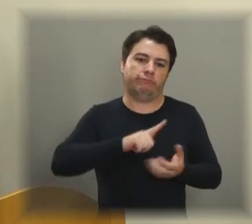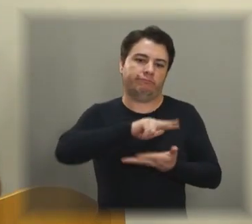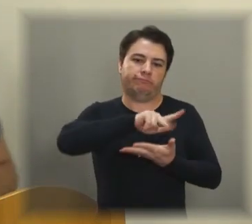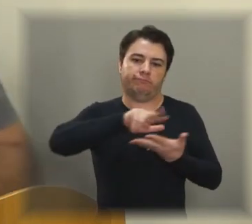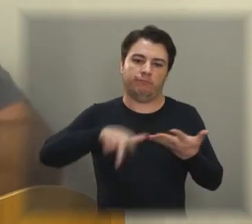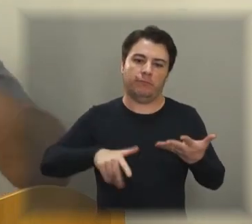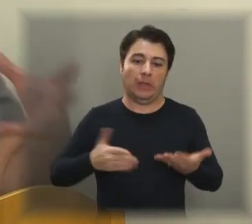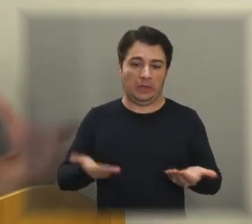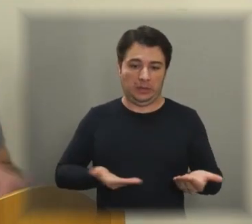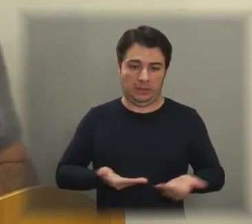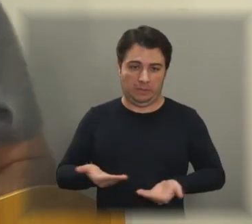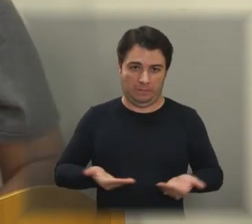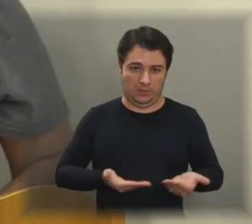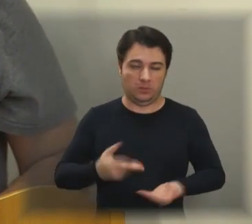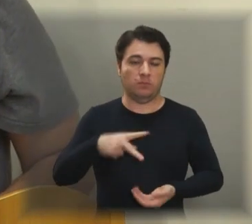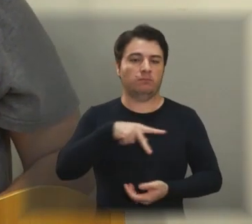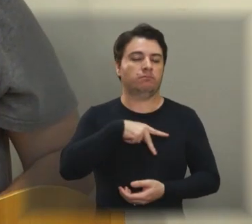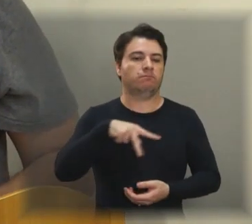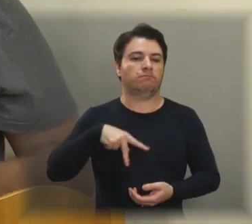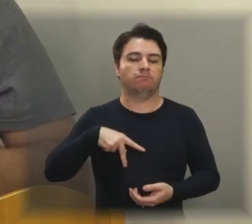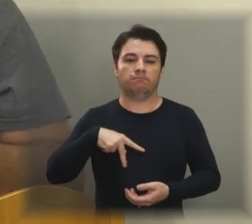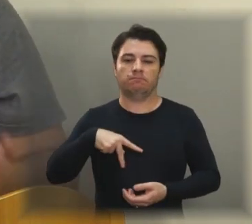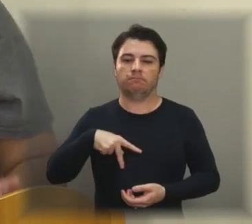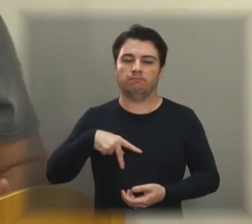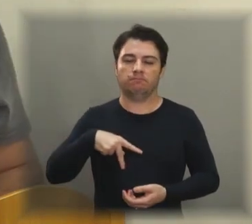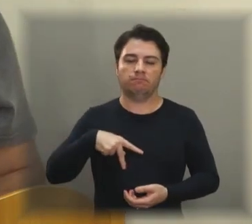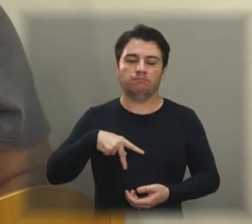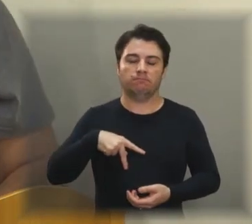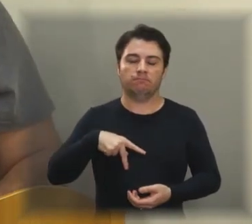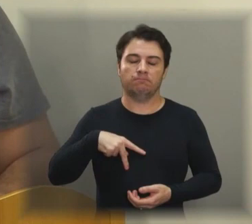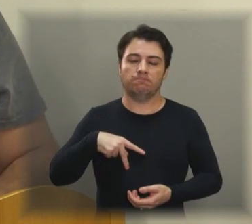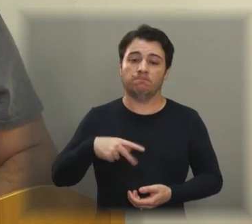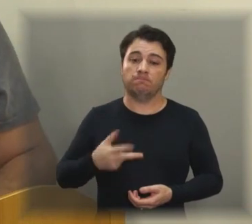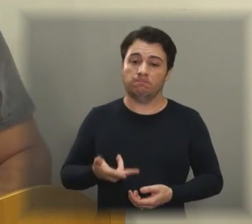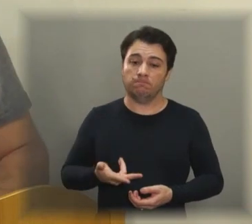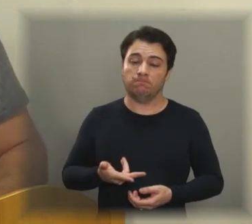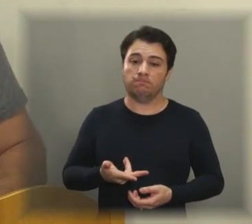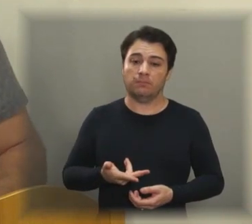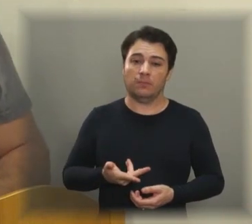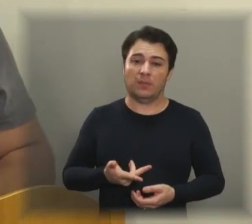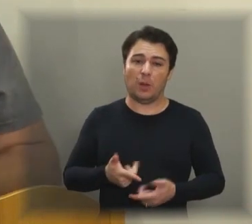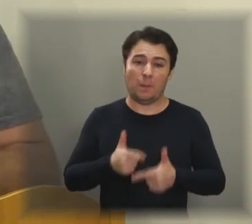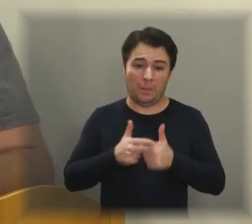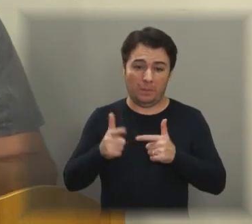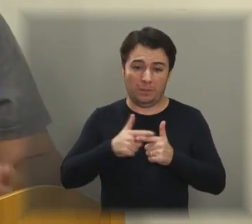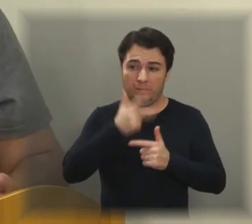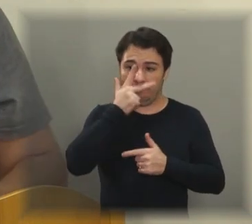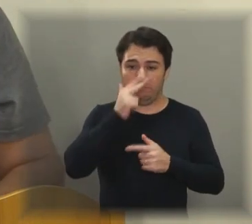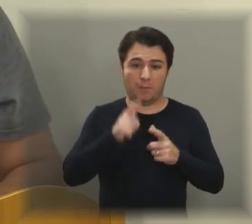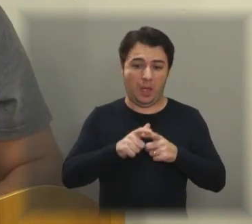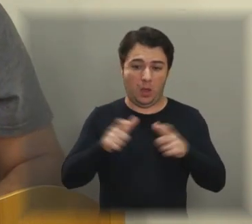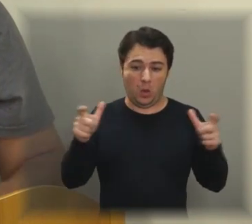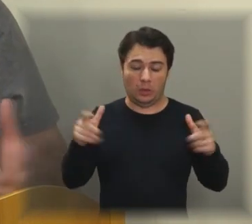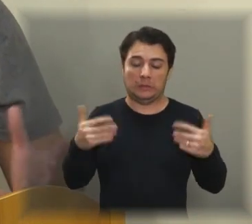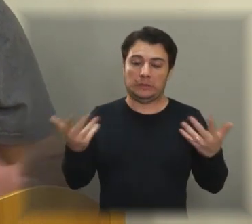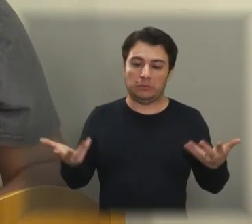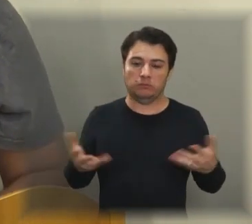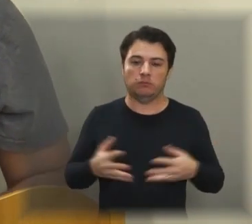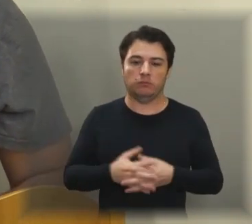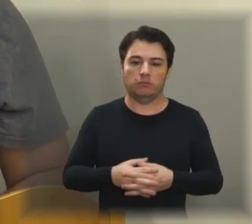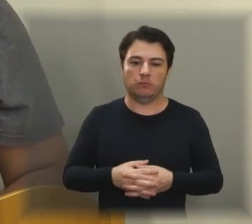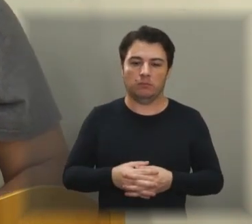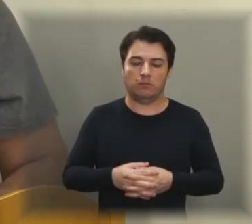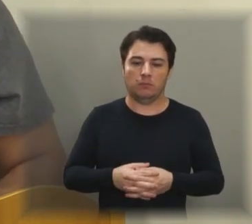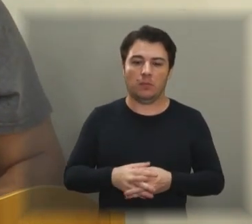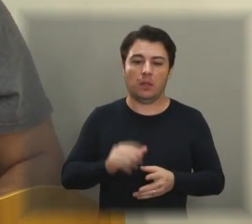prestação do serviço público é ela assim é multiplica ele é numa escala grande né